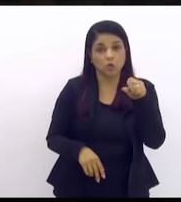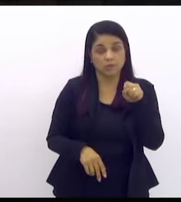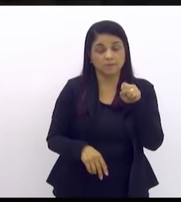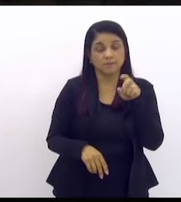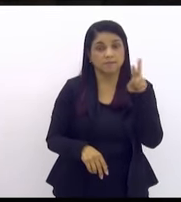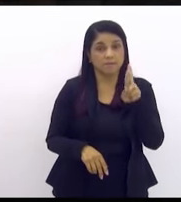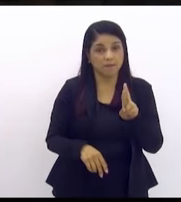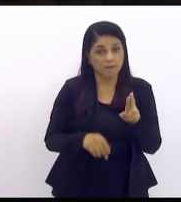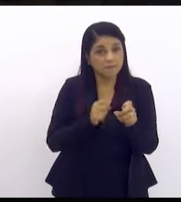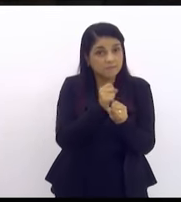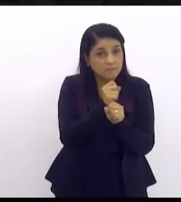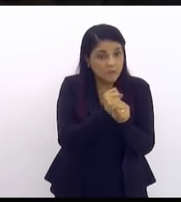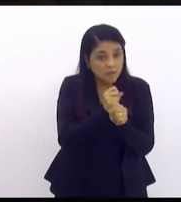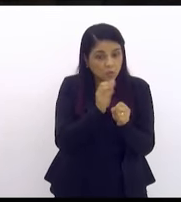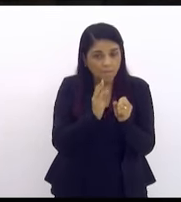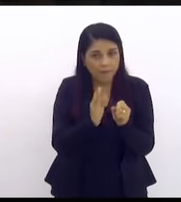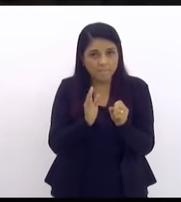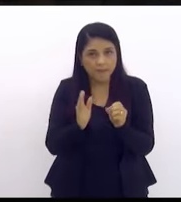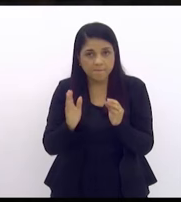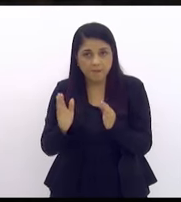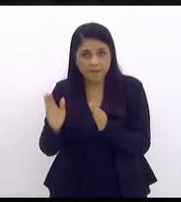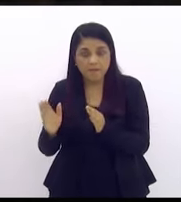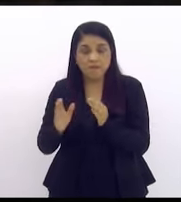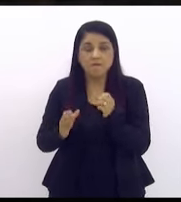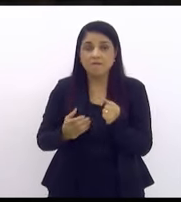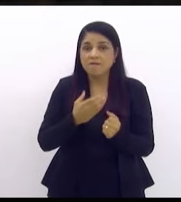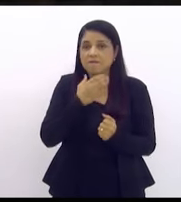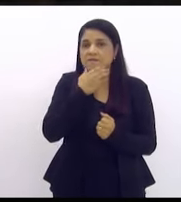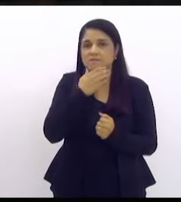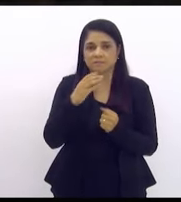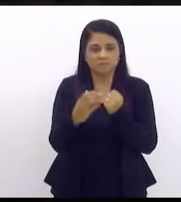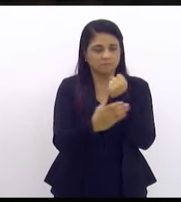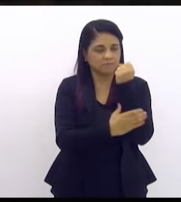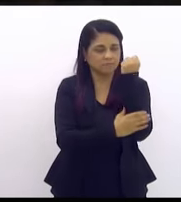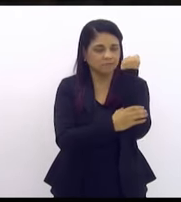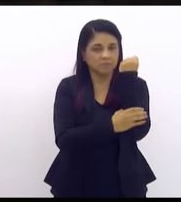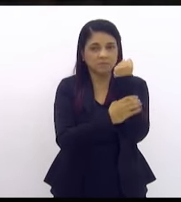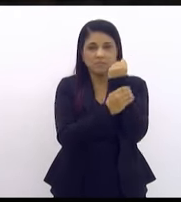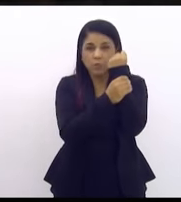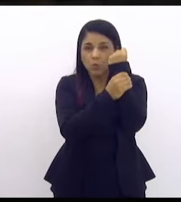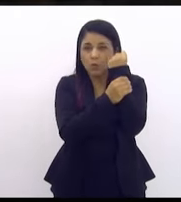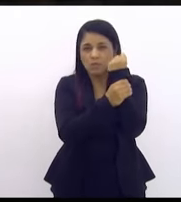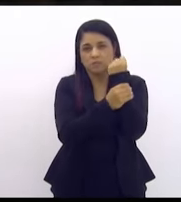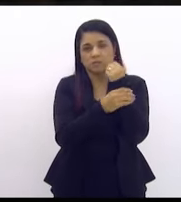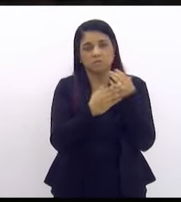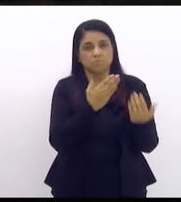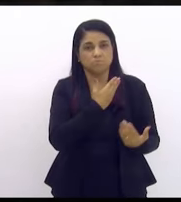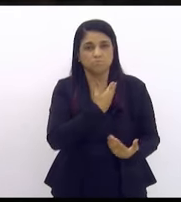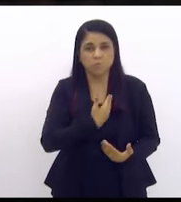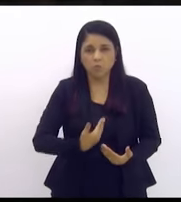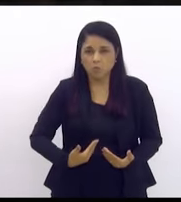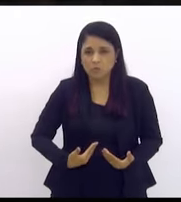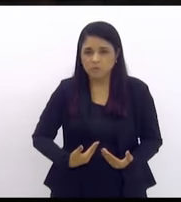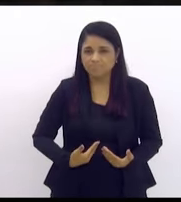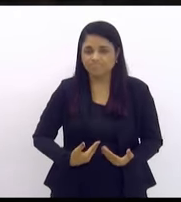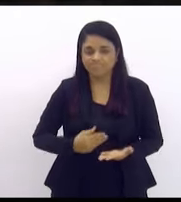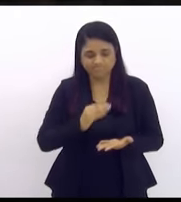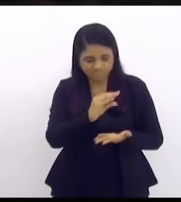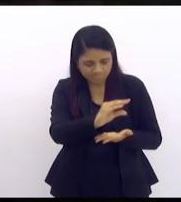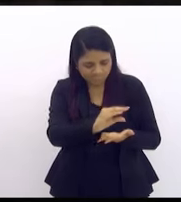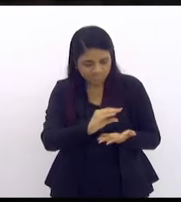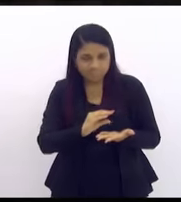a crise da segurança pública que nós estamos vivendo é ainda um volume de